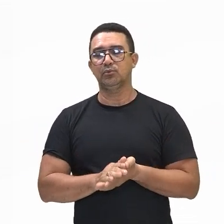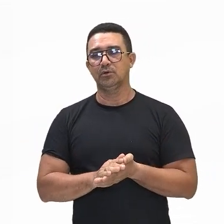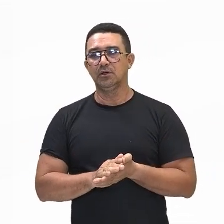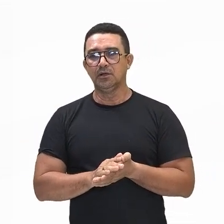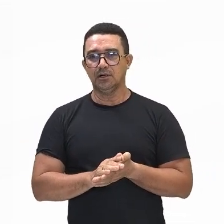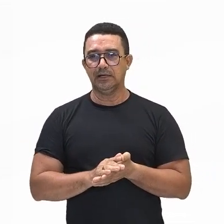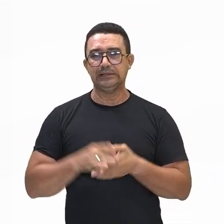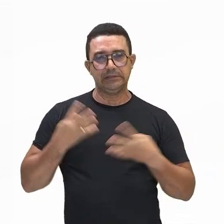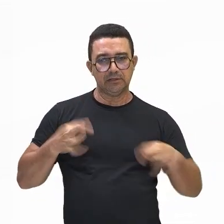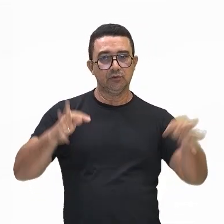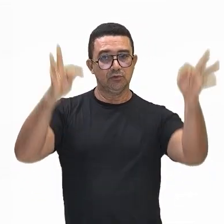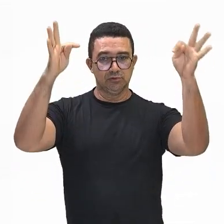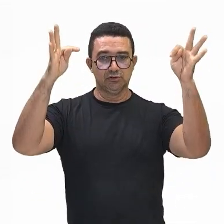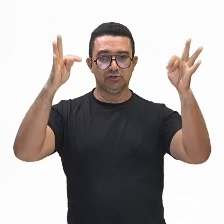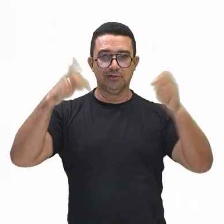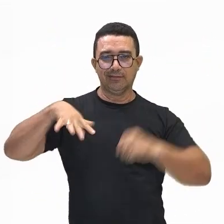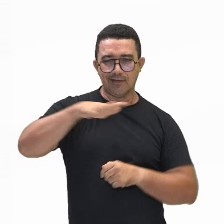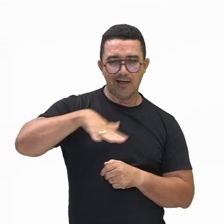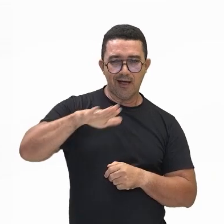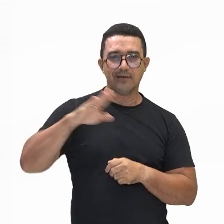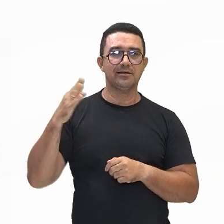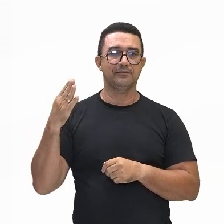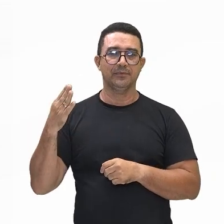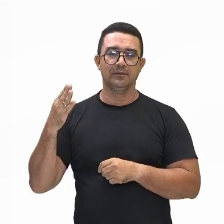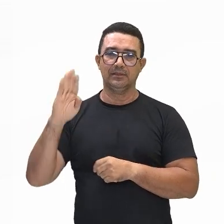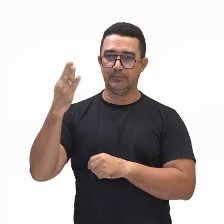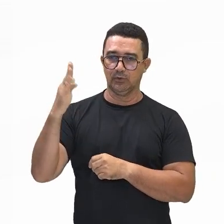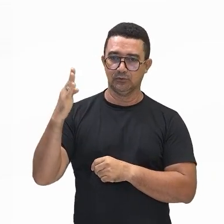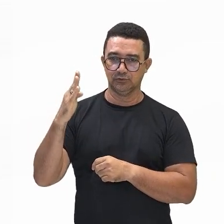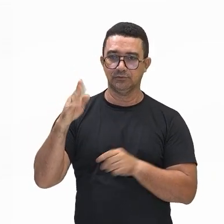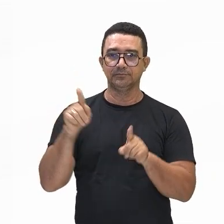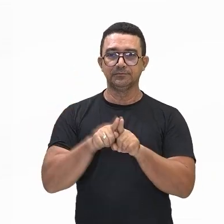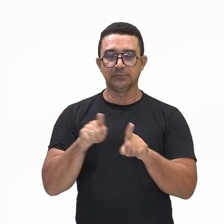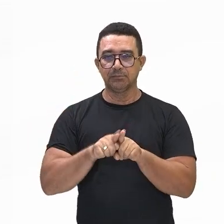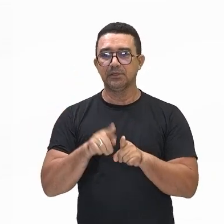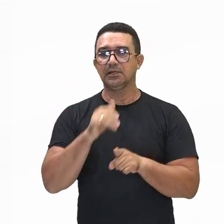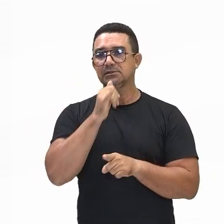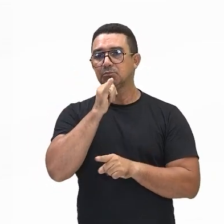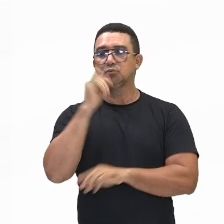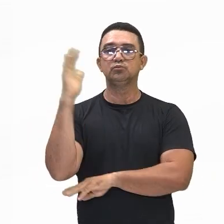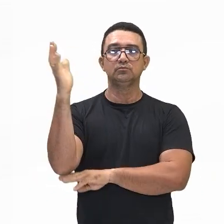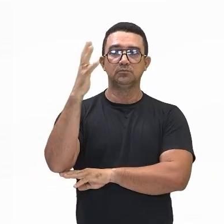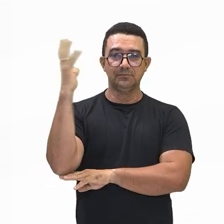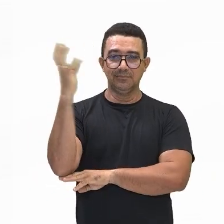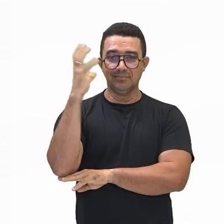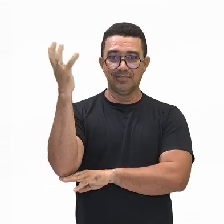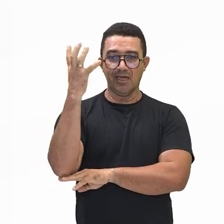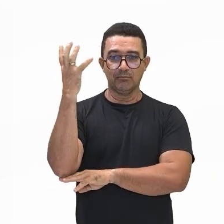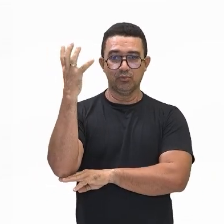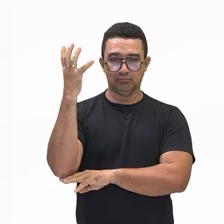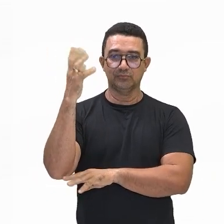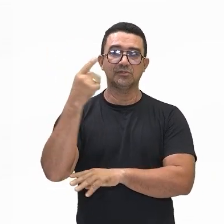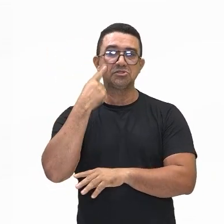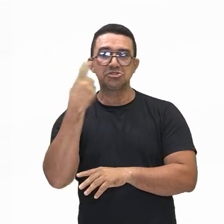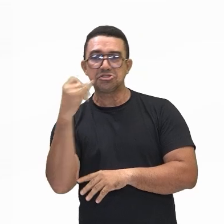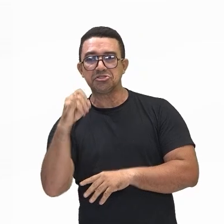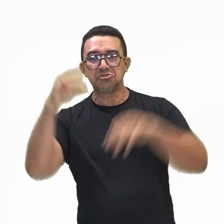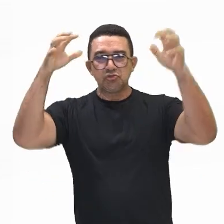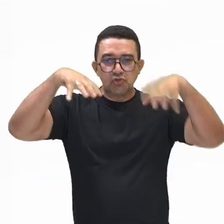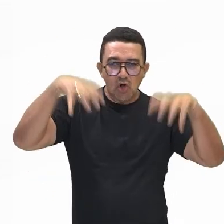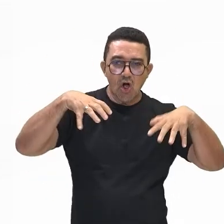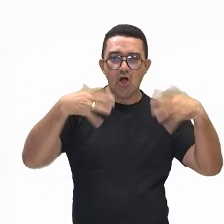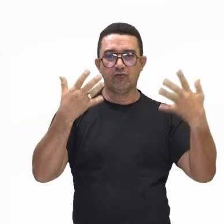biotecnologia e também, gente, até a parte da meteorologia, se vai chover muito ou pouco em determinado período, em